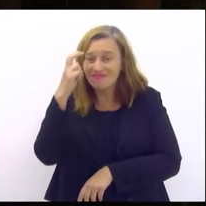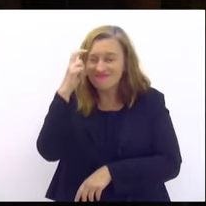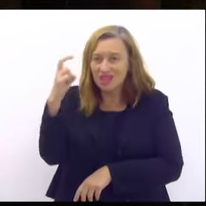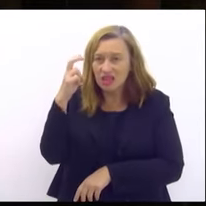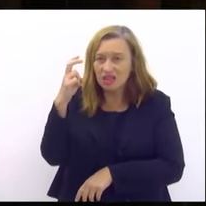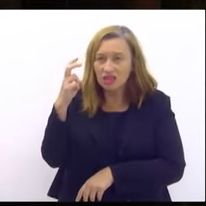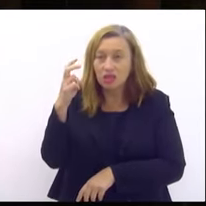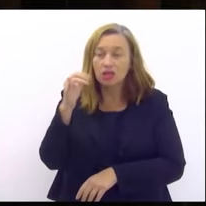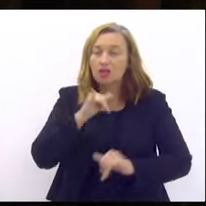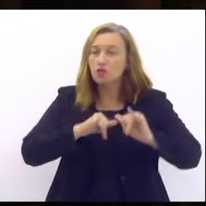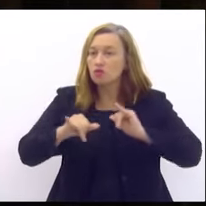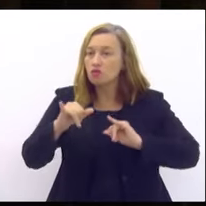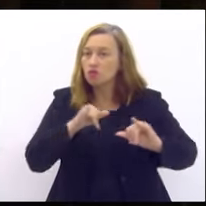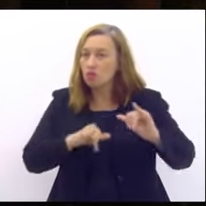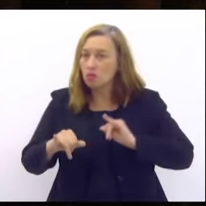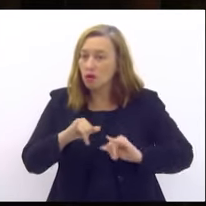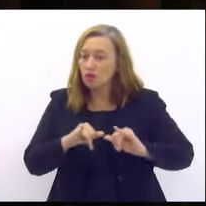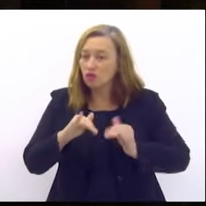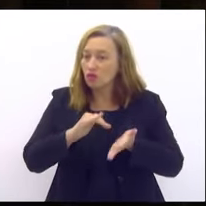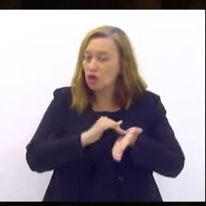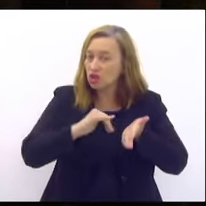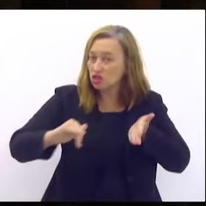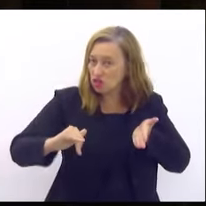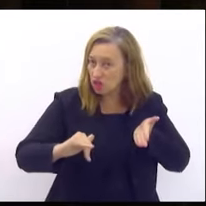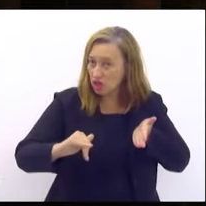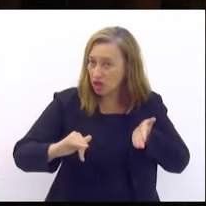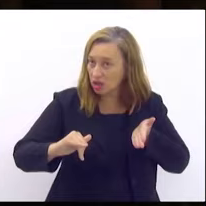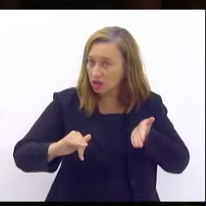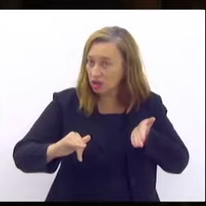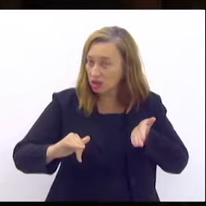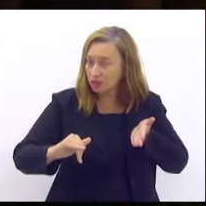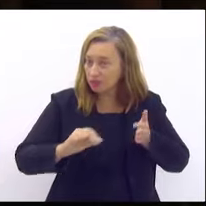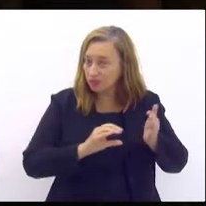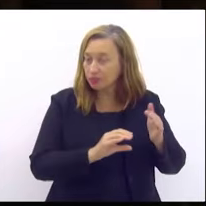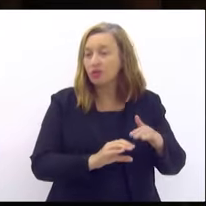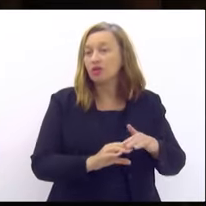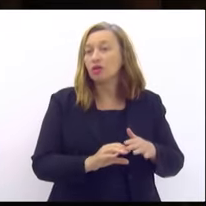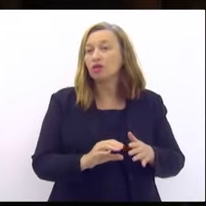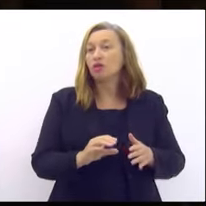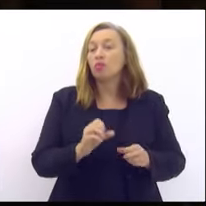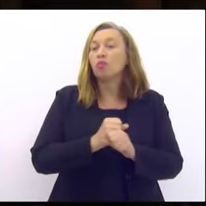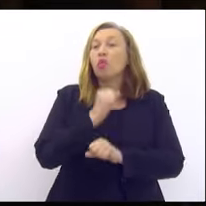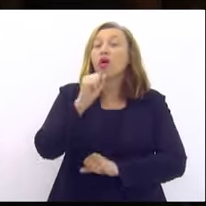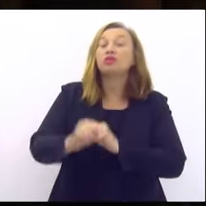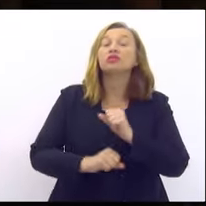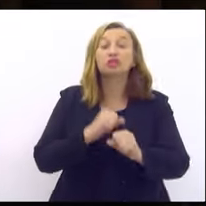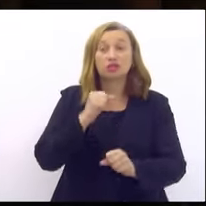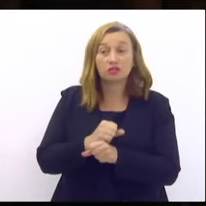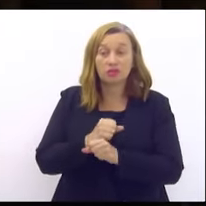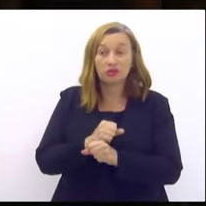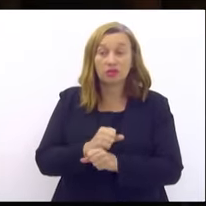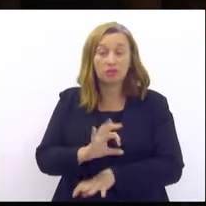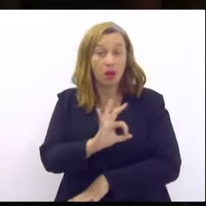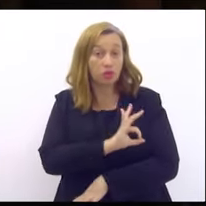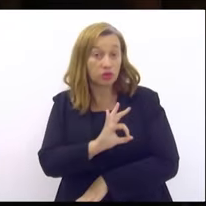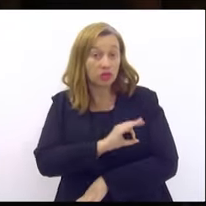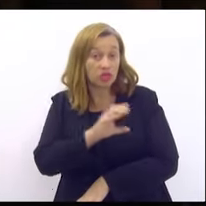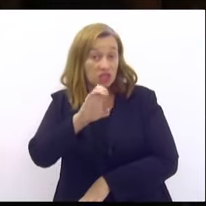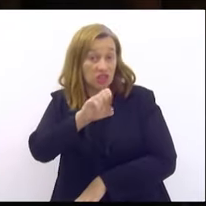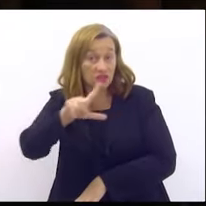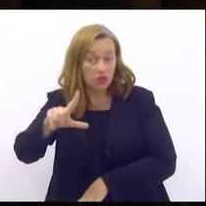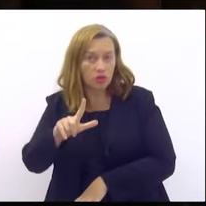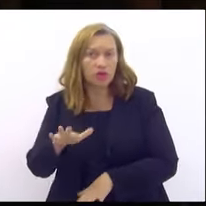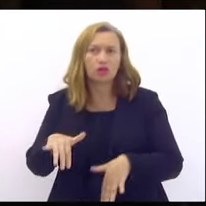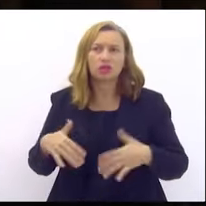e informação foi retirado do de recursos pro próximo ano no orçamento para a polícia civil